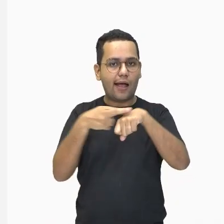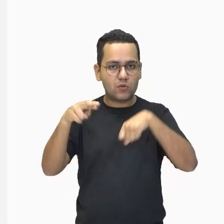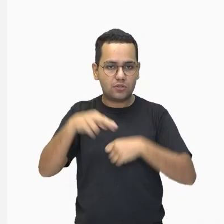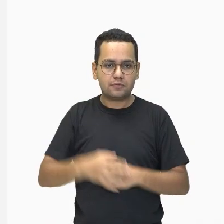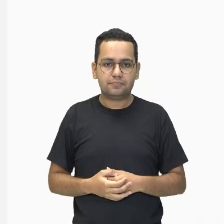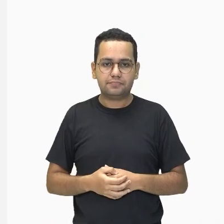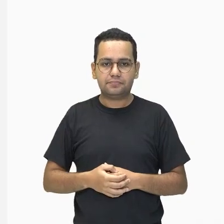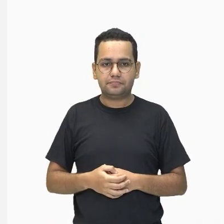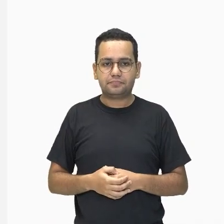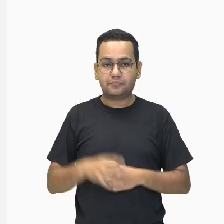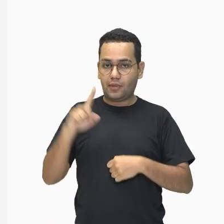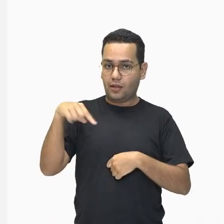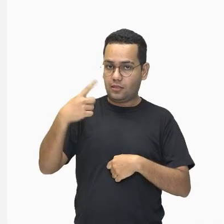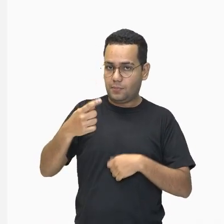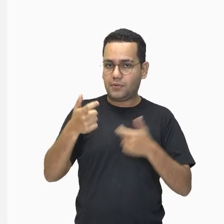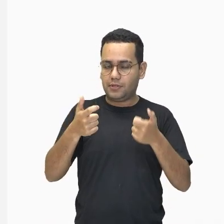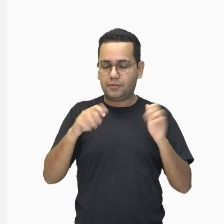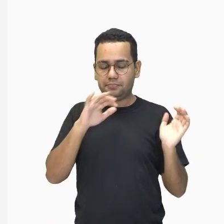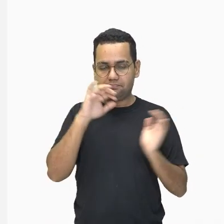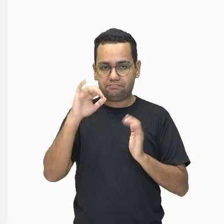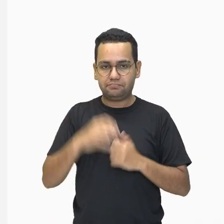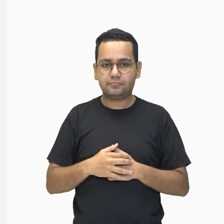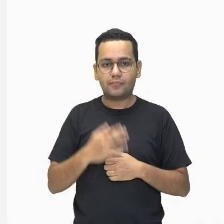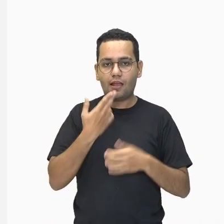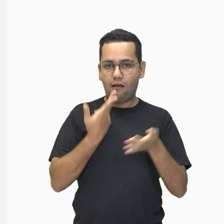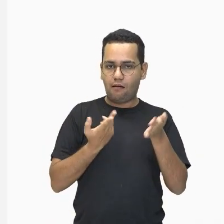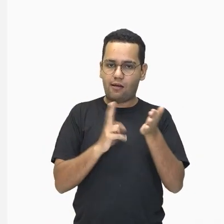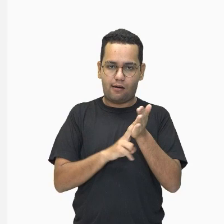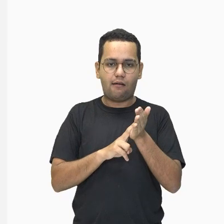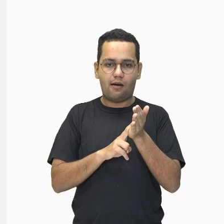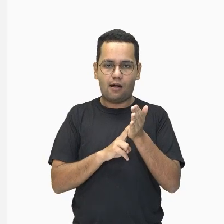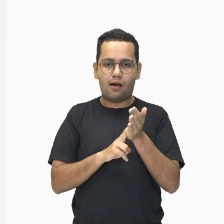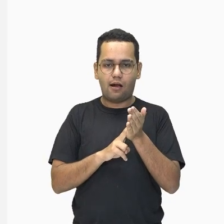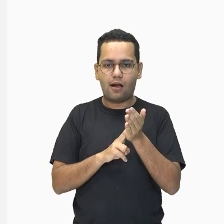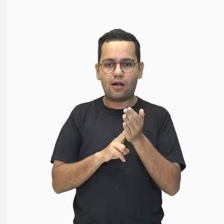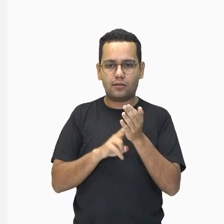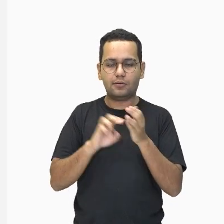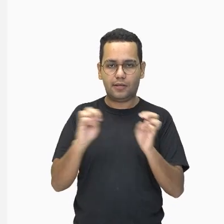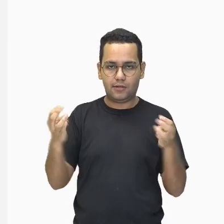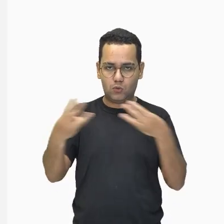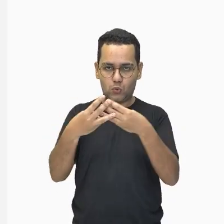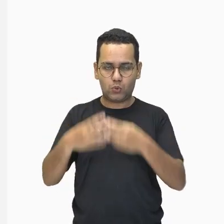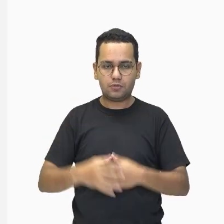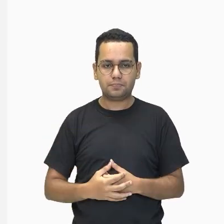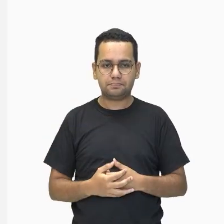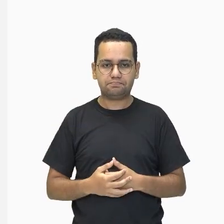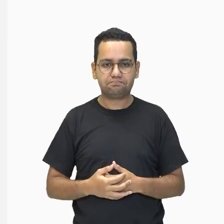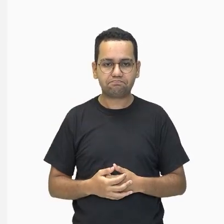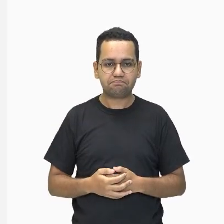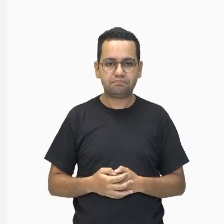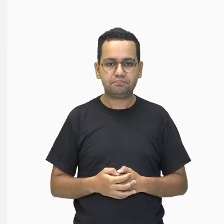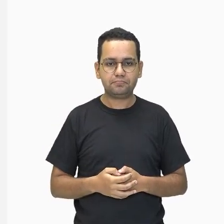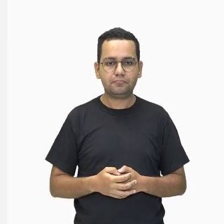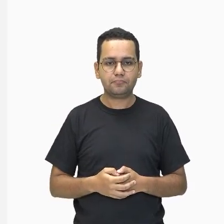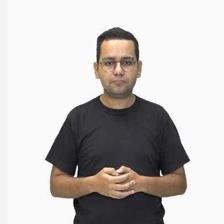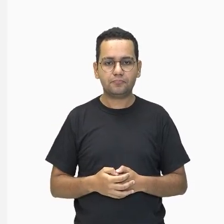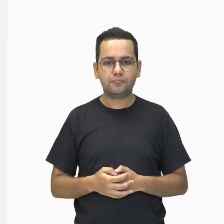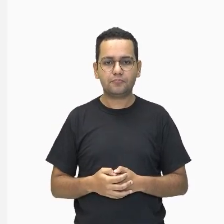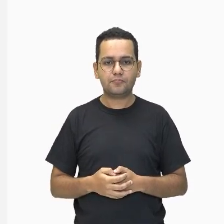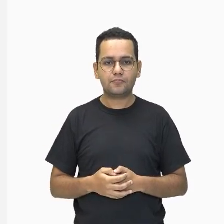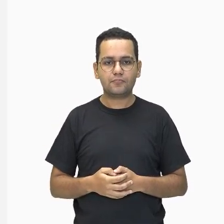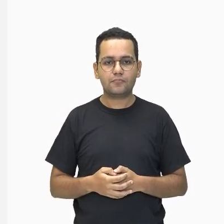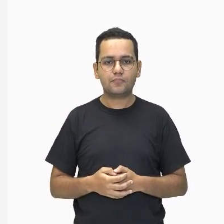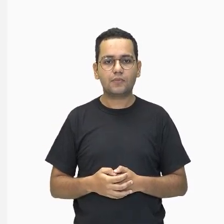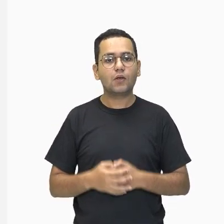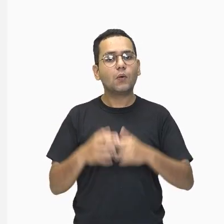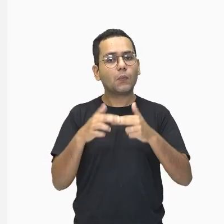no pós-guerra. A Carta das Nações Unidas. Outro ponto importante desse evento foi o início